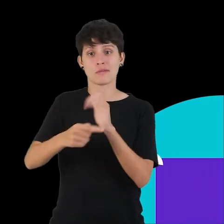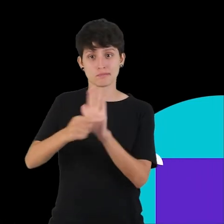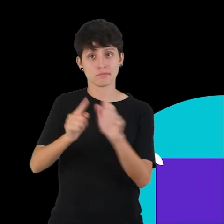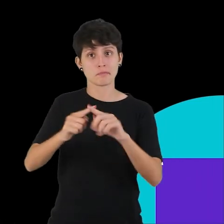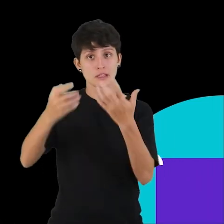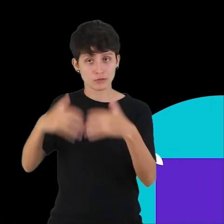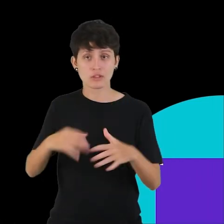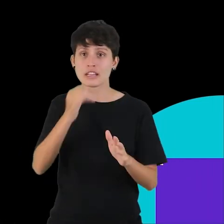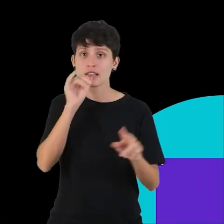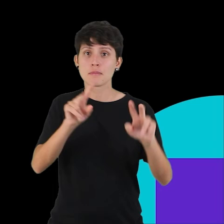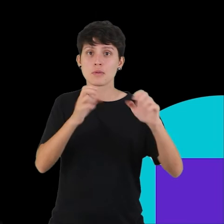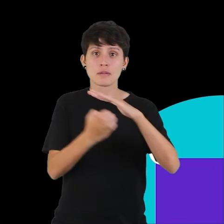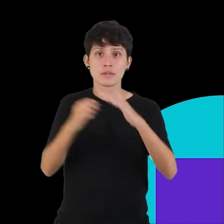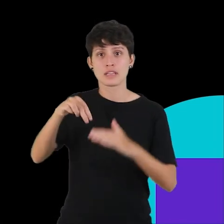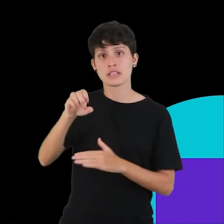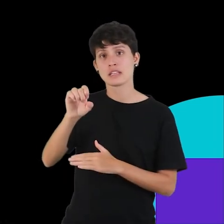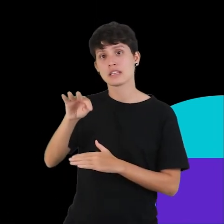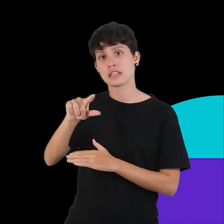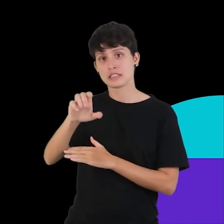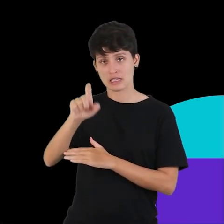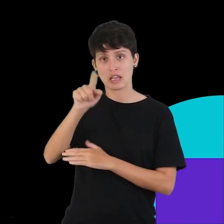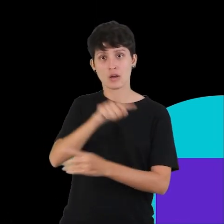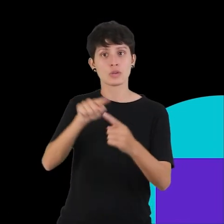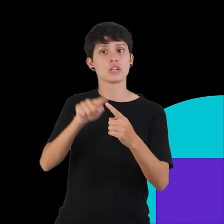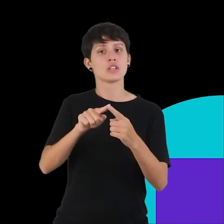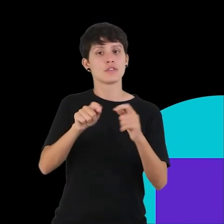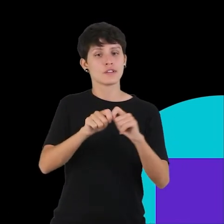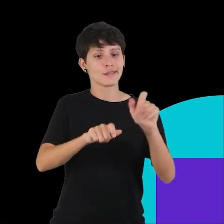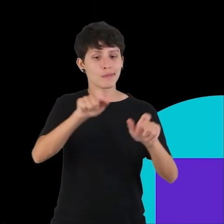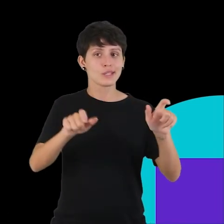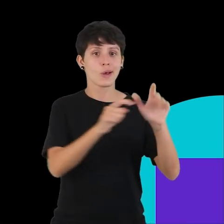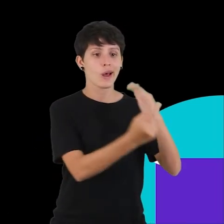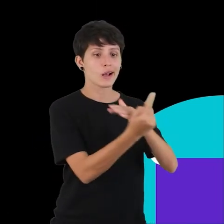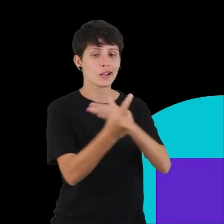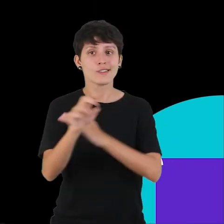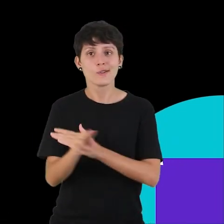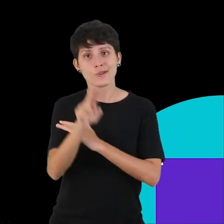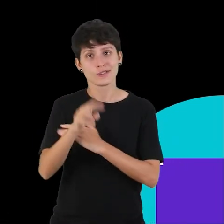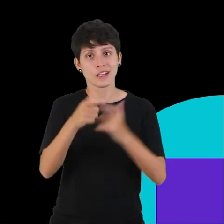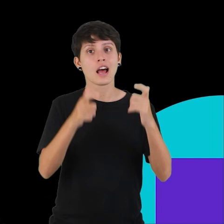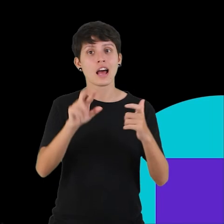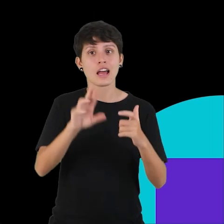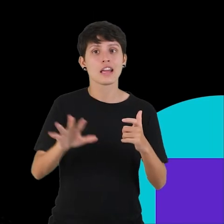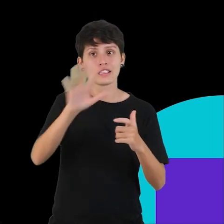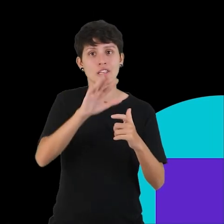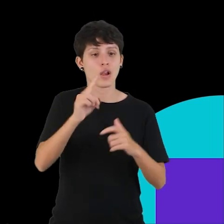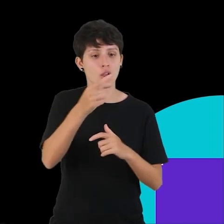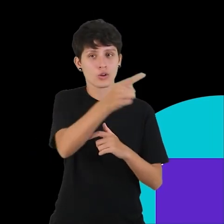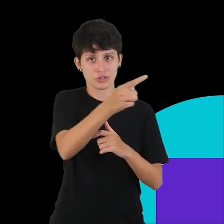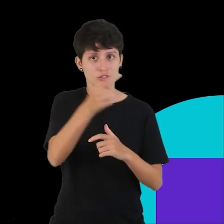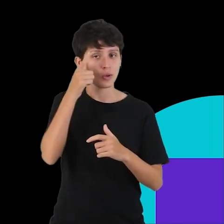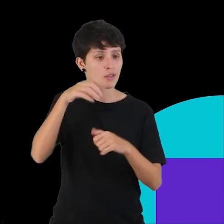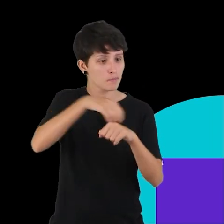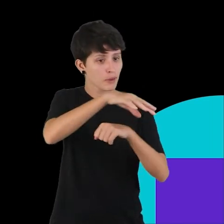de um sistema? O sistema tem 3 elementos principais: função, nós e conexões. Então,